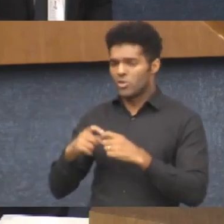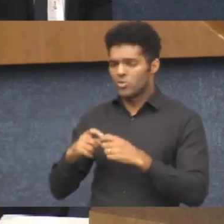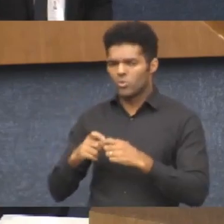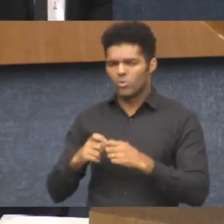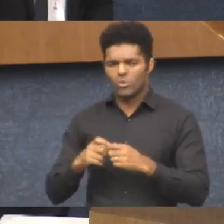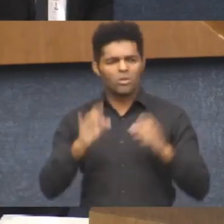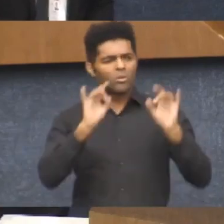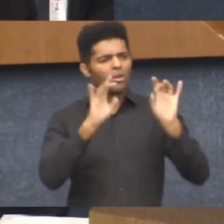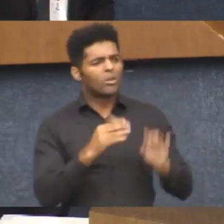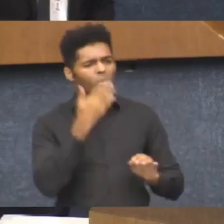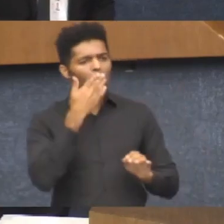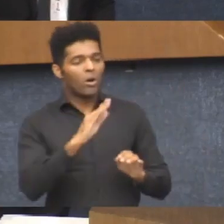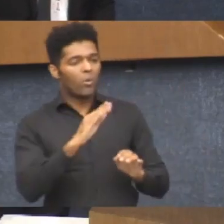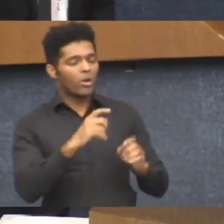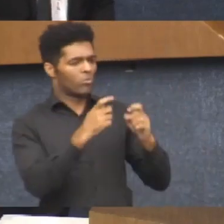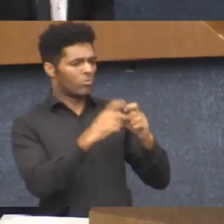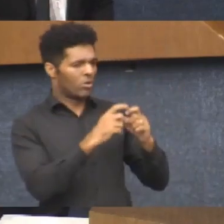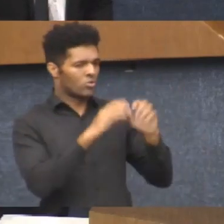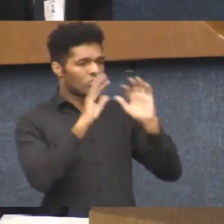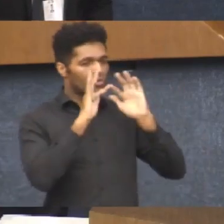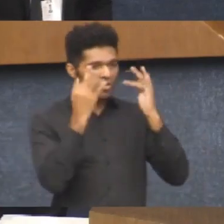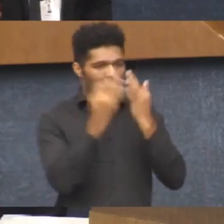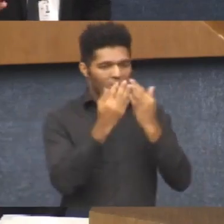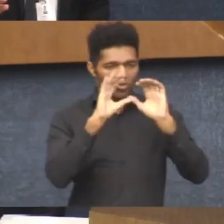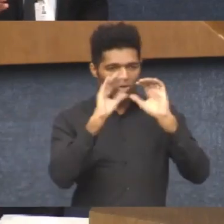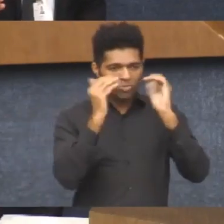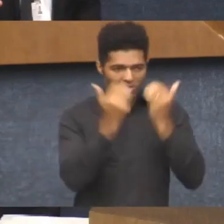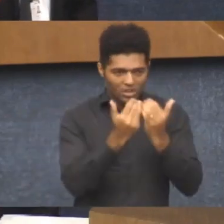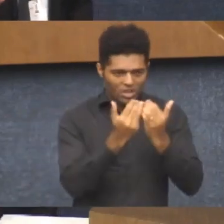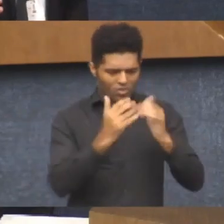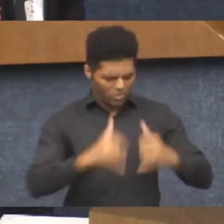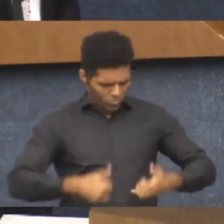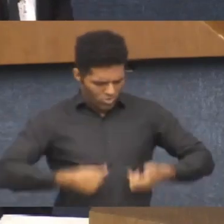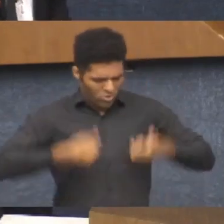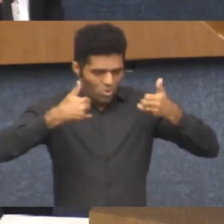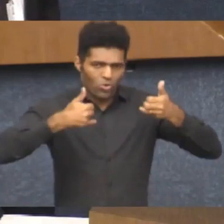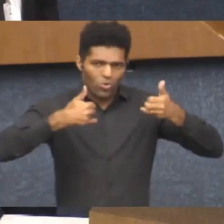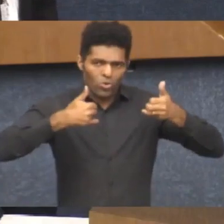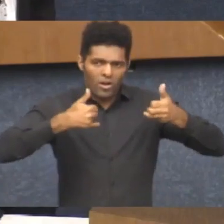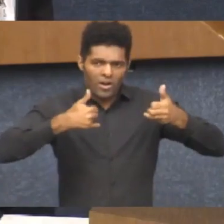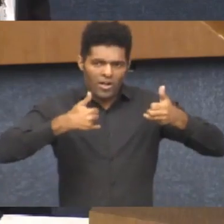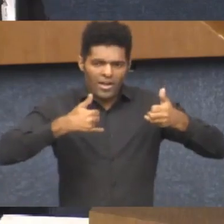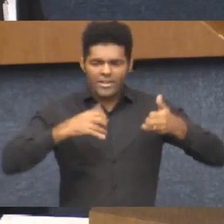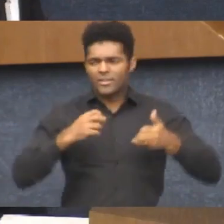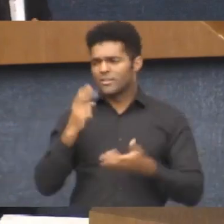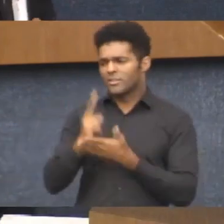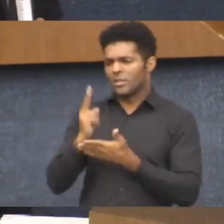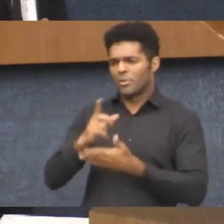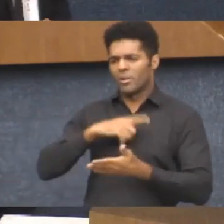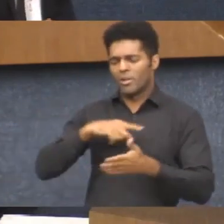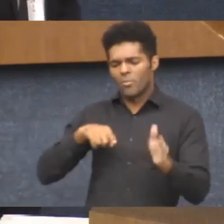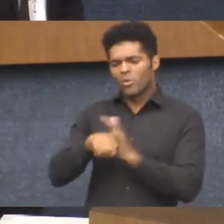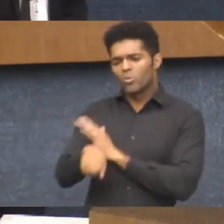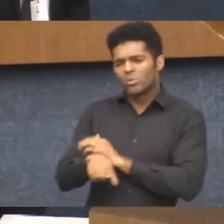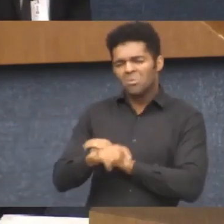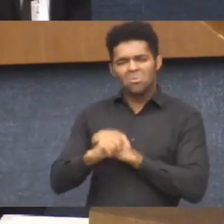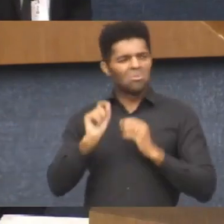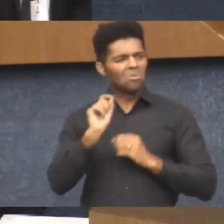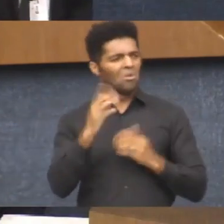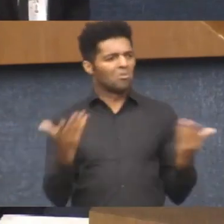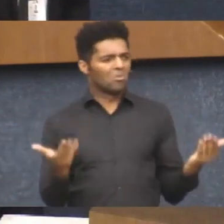Médico de família e comunidade. Eu falo com muito orgulho. Claro que vem aquela pergunta, mas o que é isso, né? Todo mundo fala assim, ah,